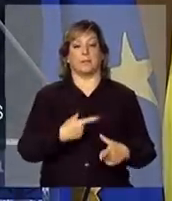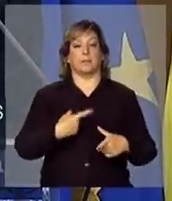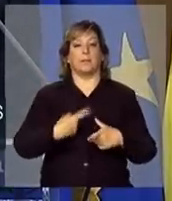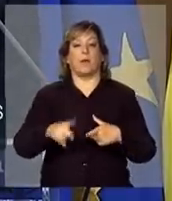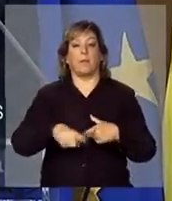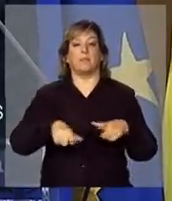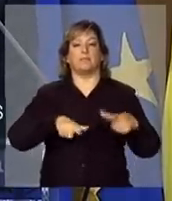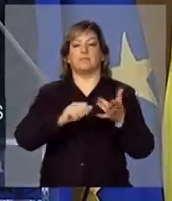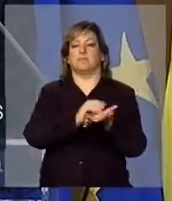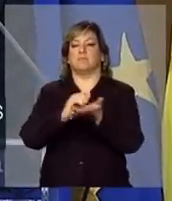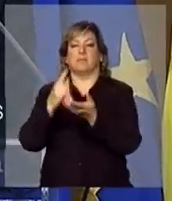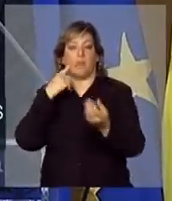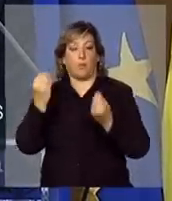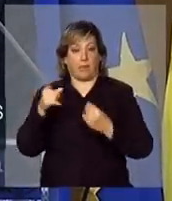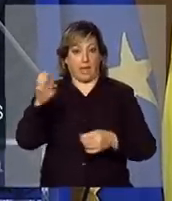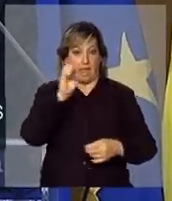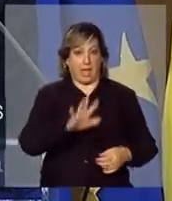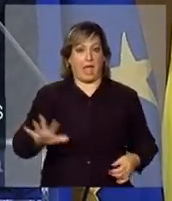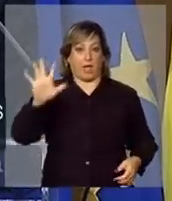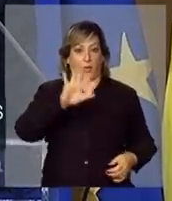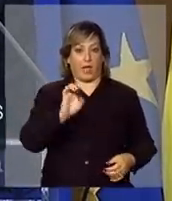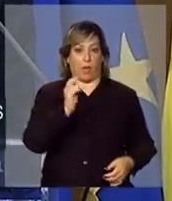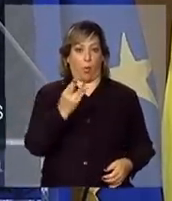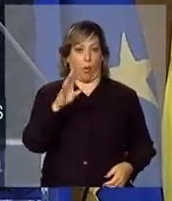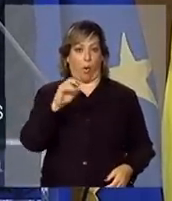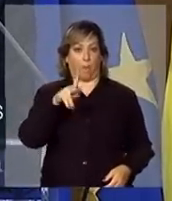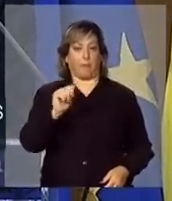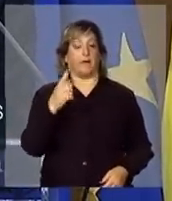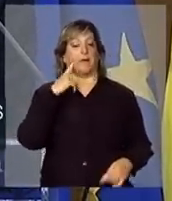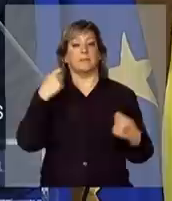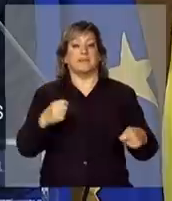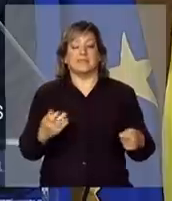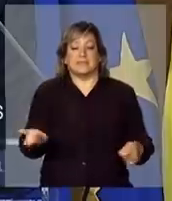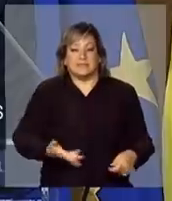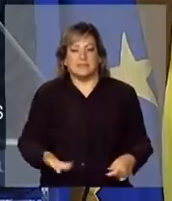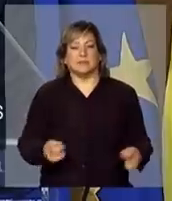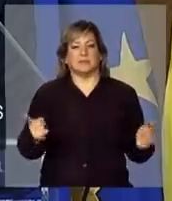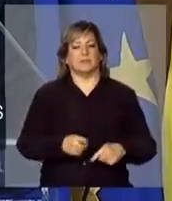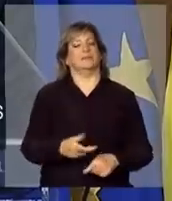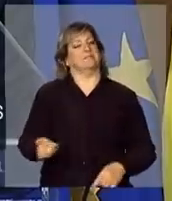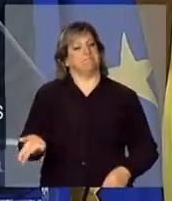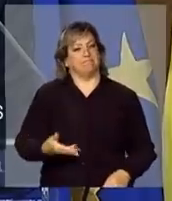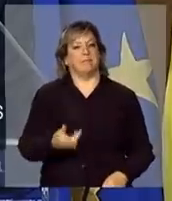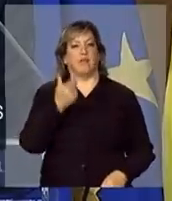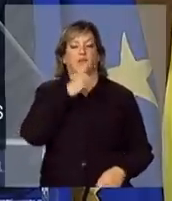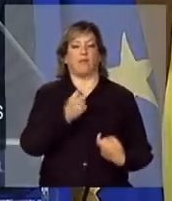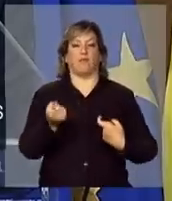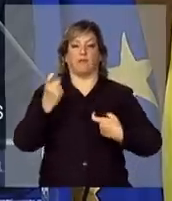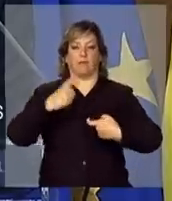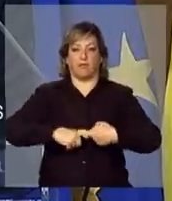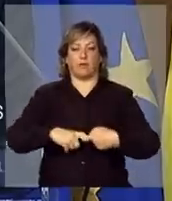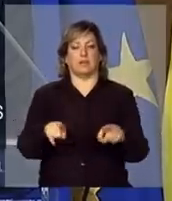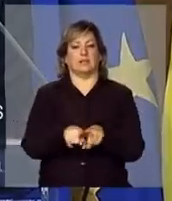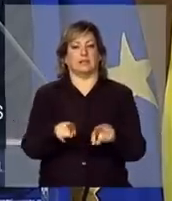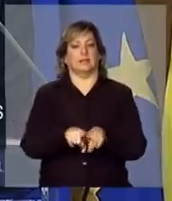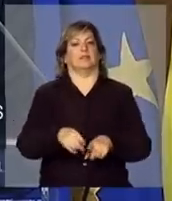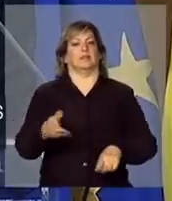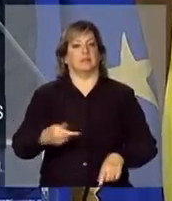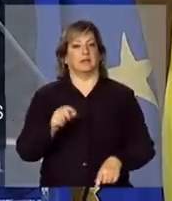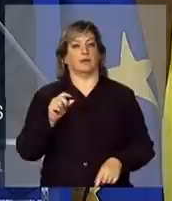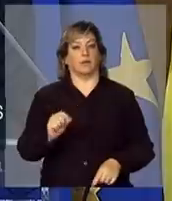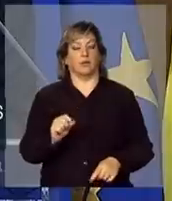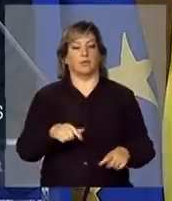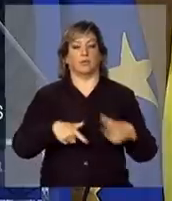hoje para a Europa consiste em reduzir justamente, encurtar esses tempos, acelerar a recuperação e acelerar a curva